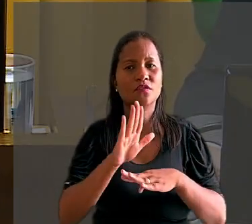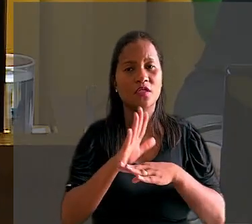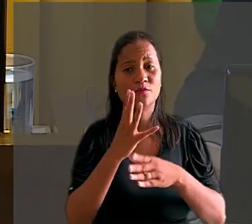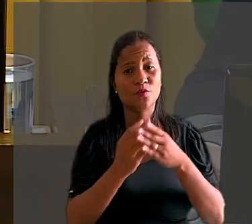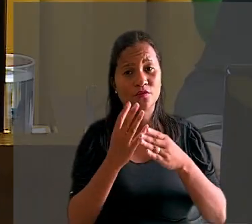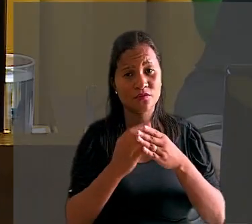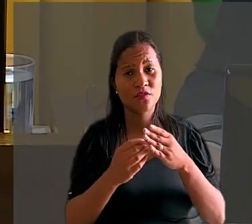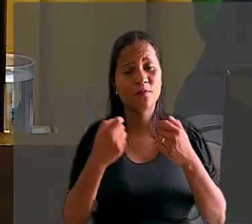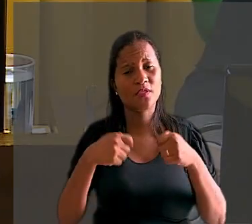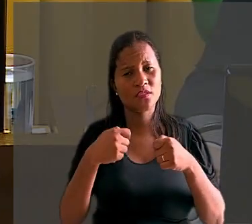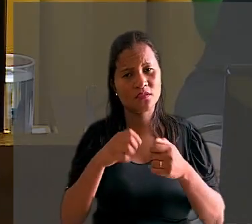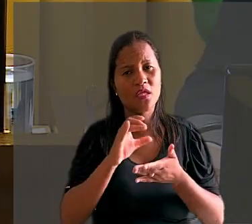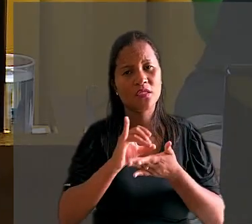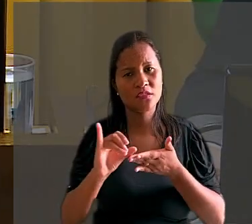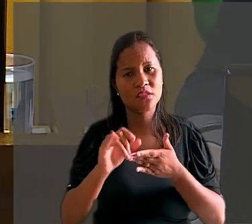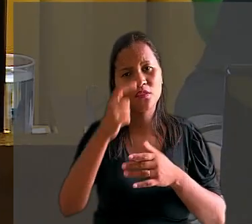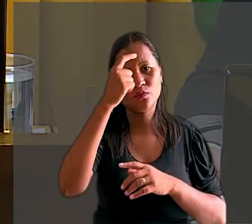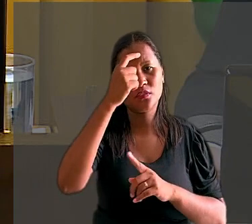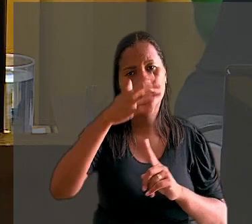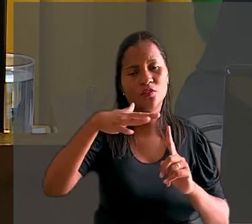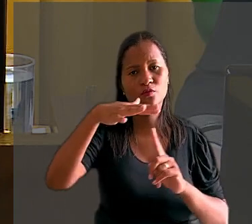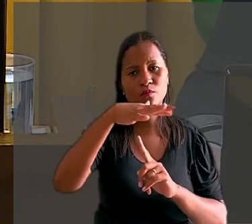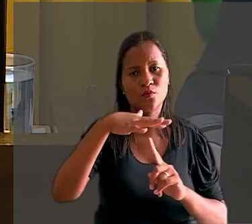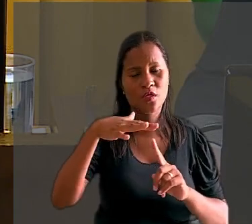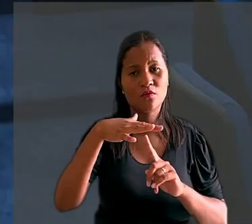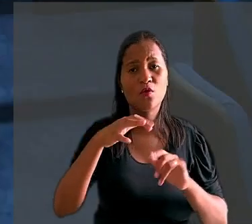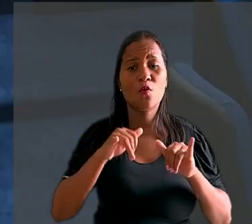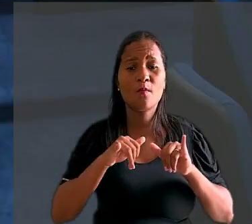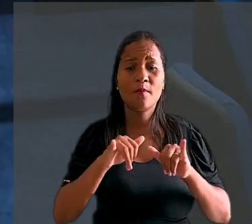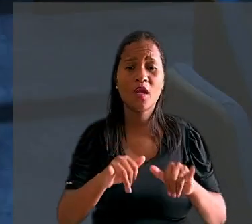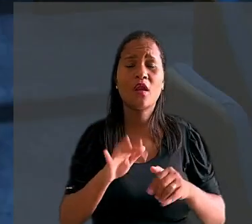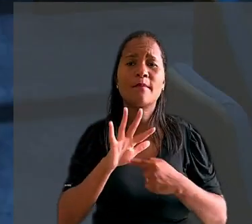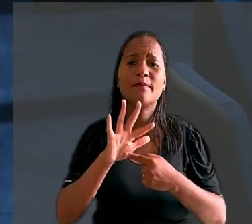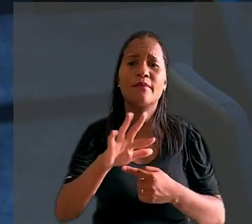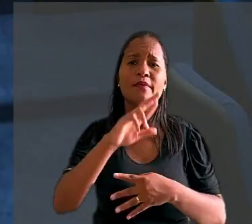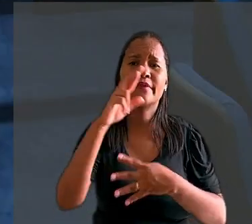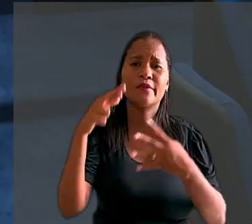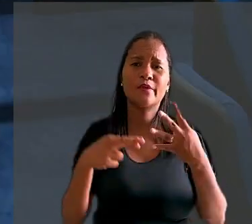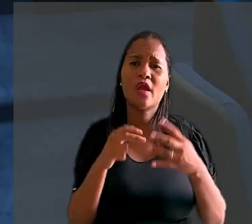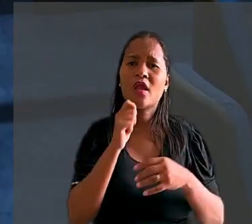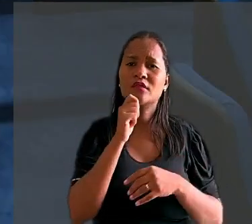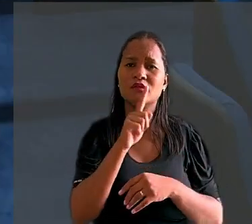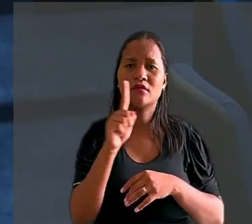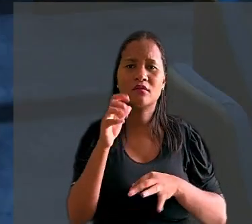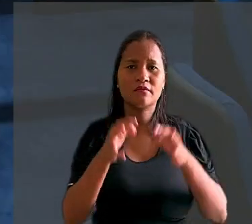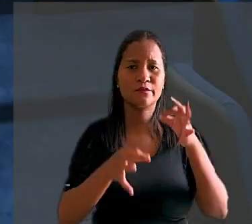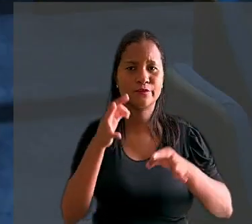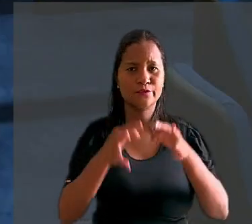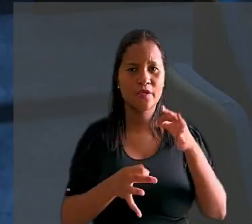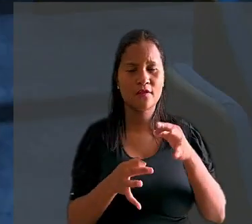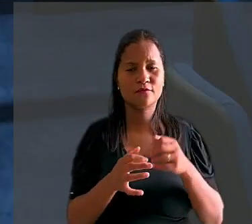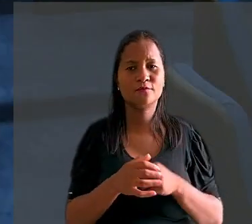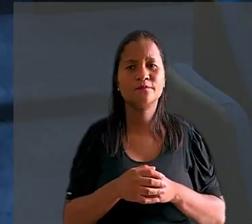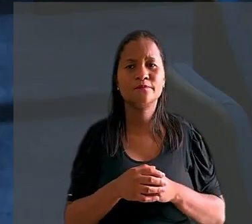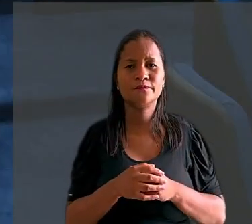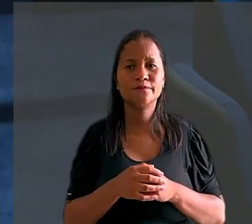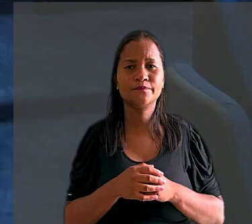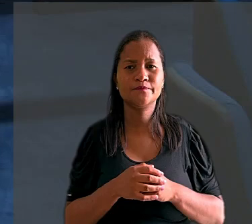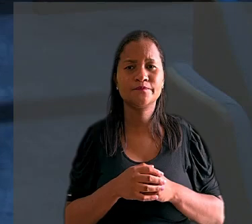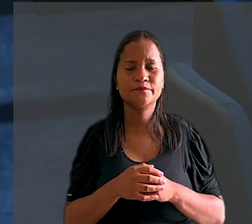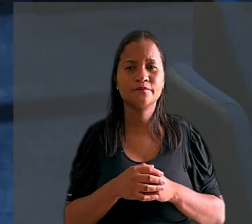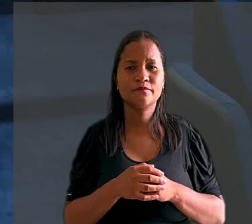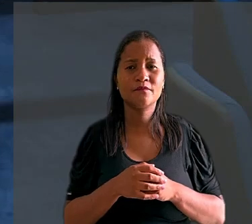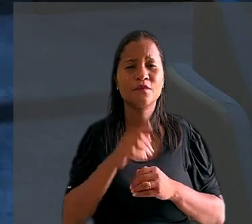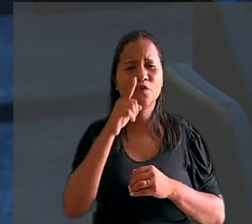restabeleceu a sentença e auxiliar de produção deve receber indenização por dano moral. O supermercado apresentou embargos ainda